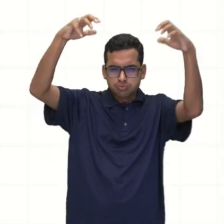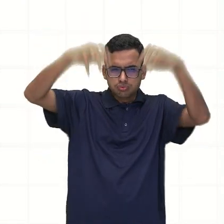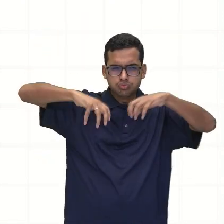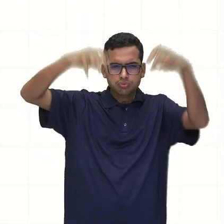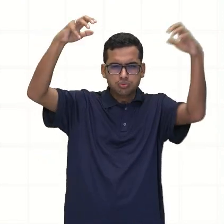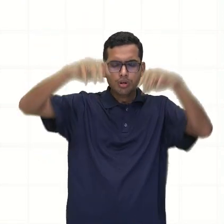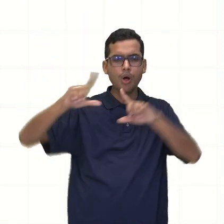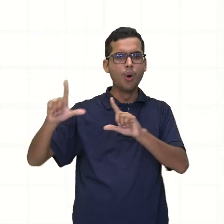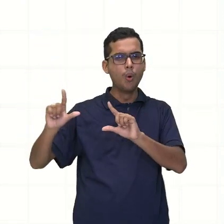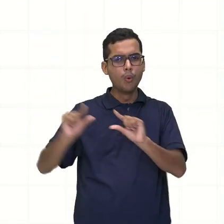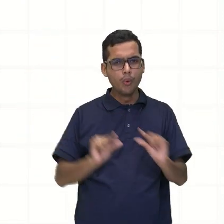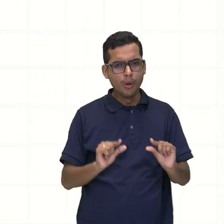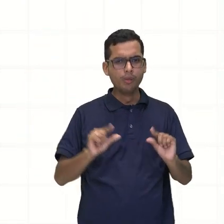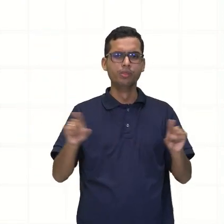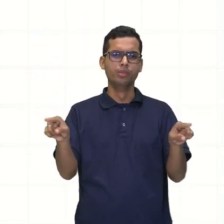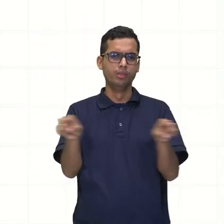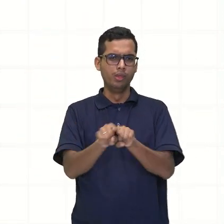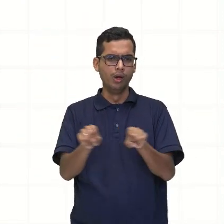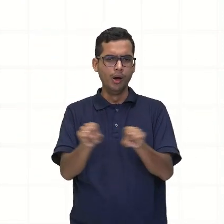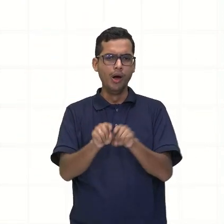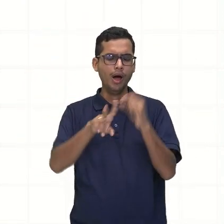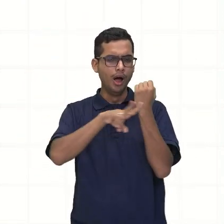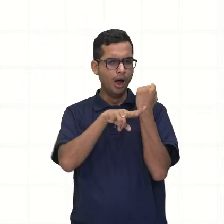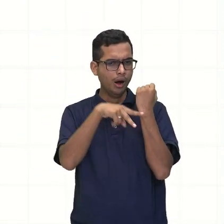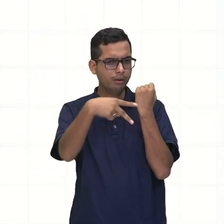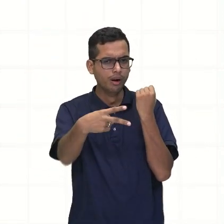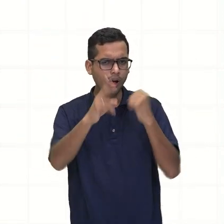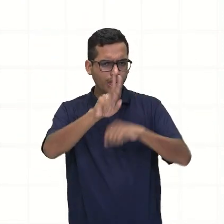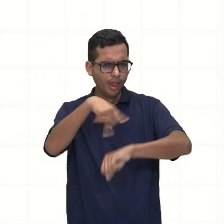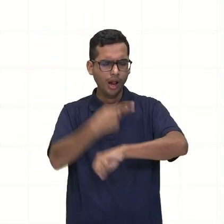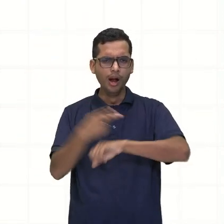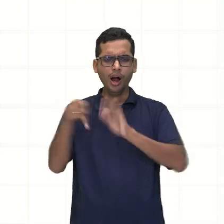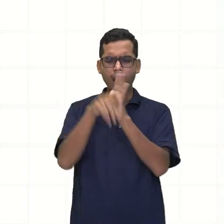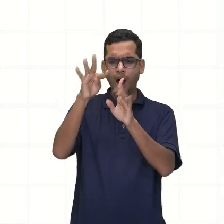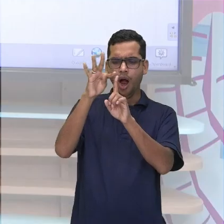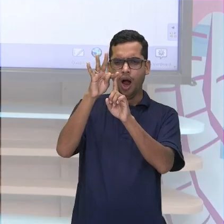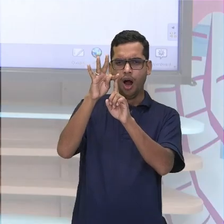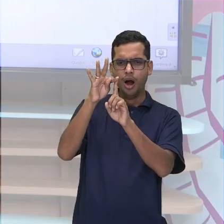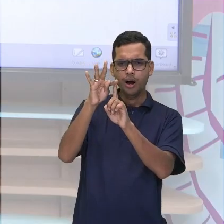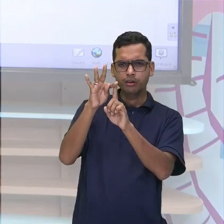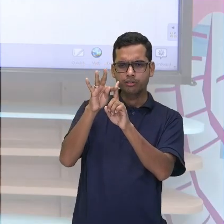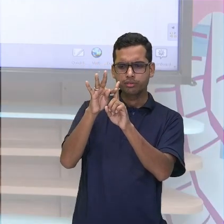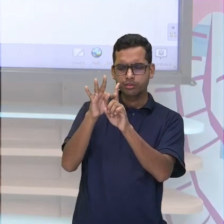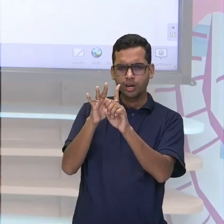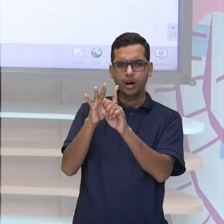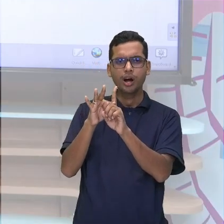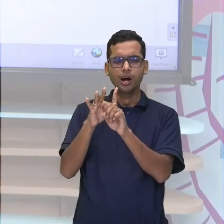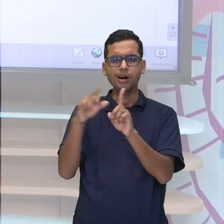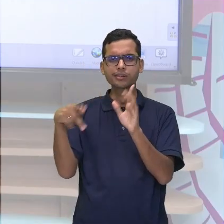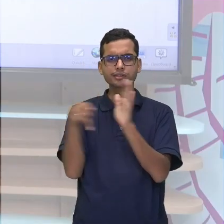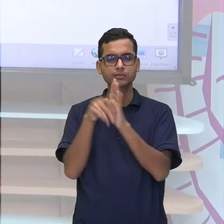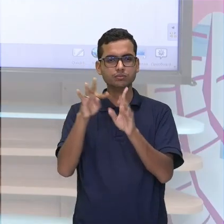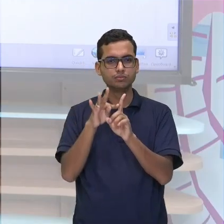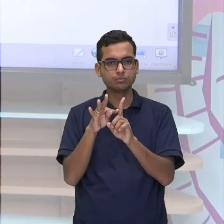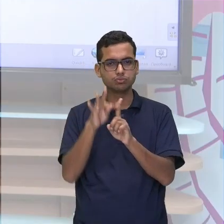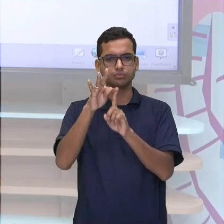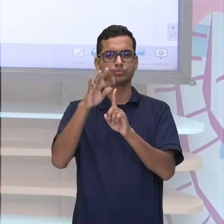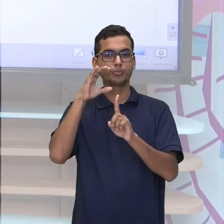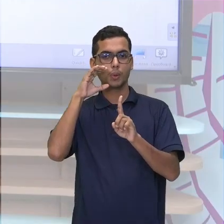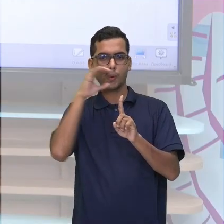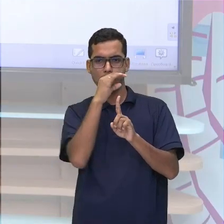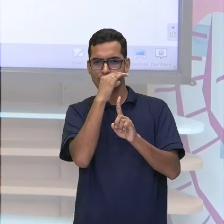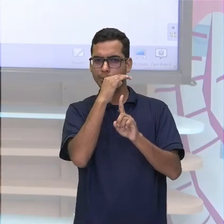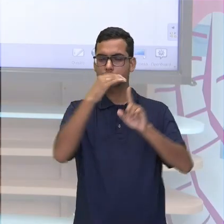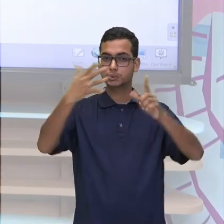ser menor e, consequentemente, as temperaturas mais elevadas, tá bom? Então, a gente tem aí um aumento